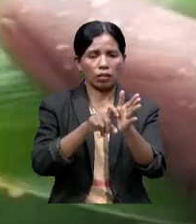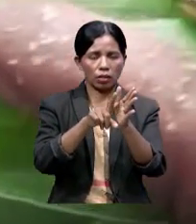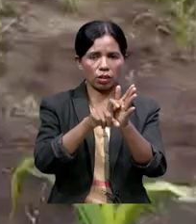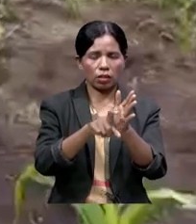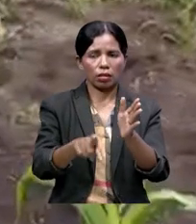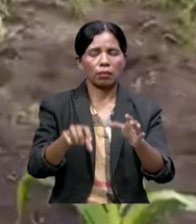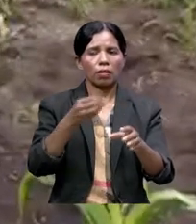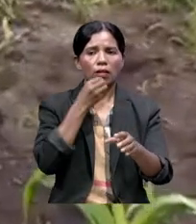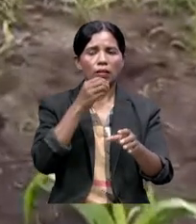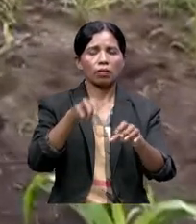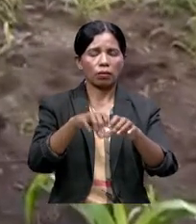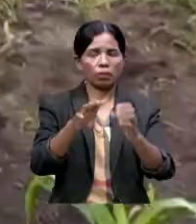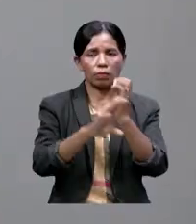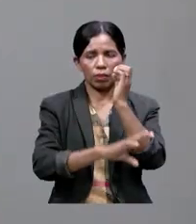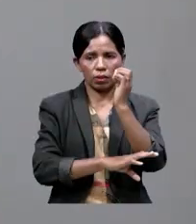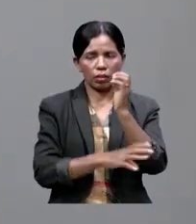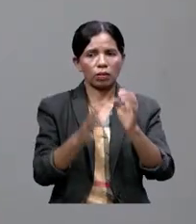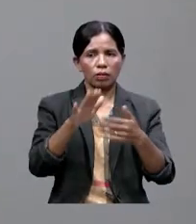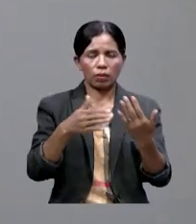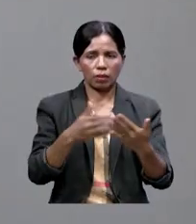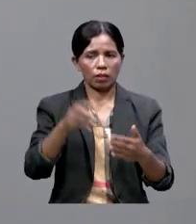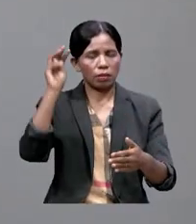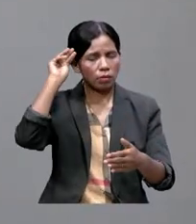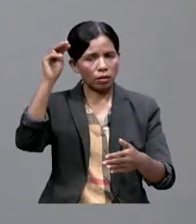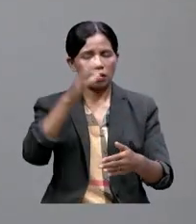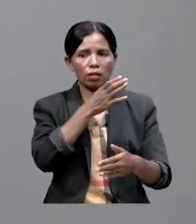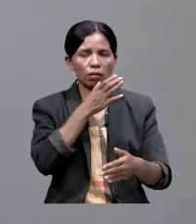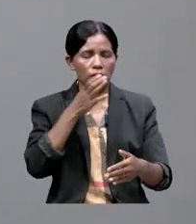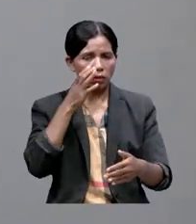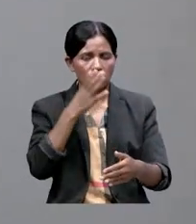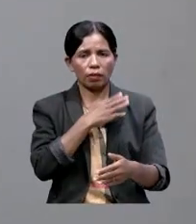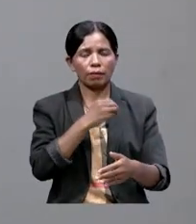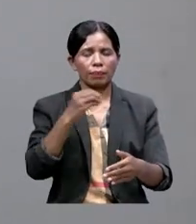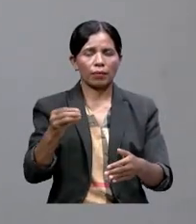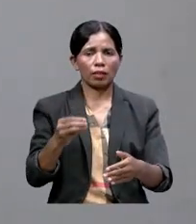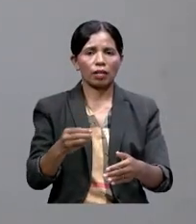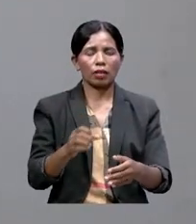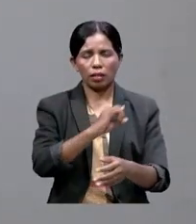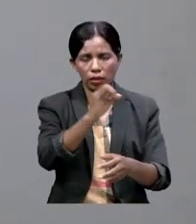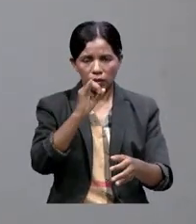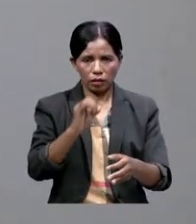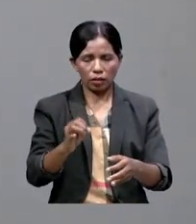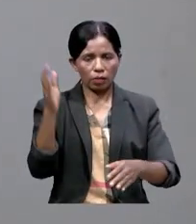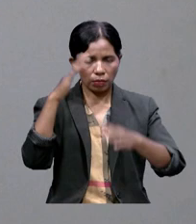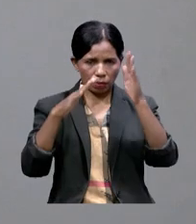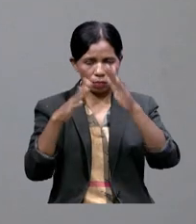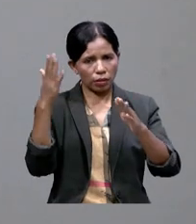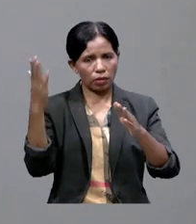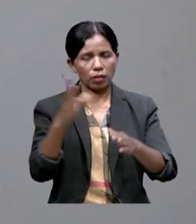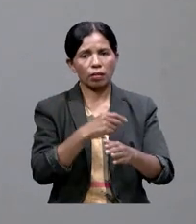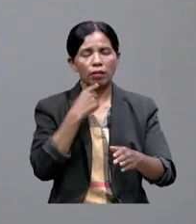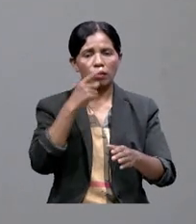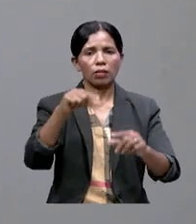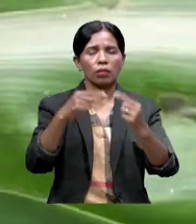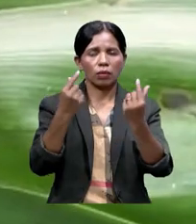no Lalaek ka gafanyatu. Ministério da Agricultura, Pecuária, Pesca no Floresta identifica o problema refere no orienta na